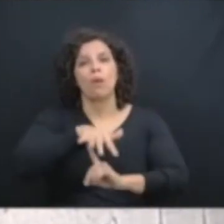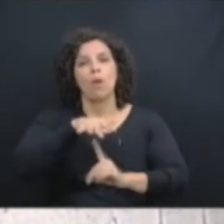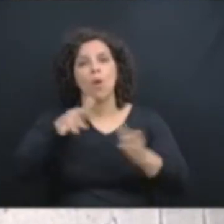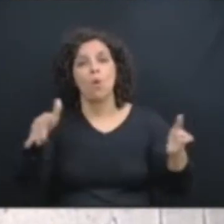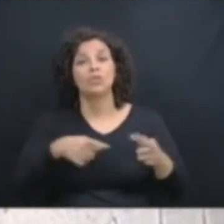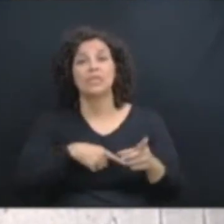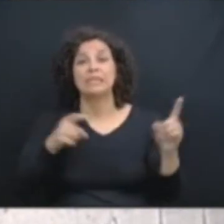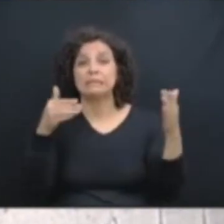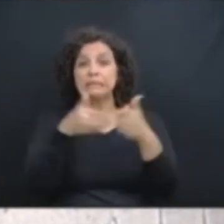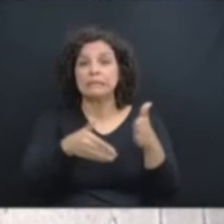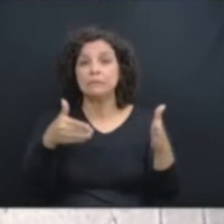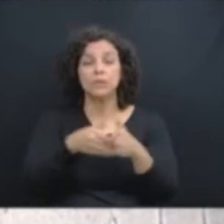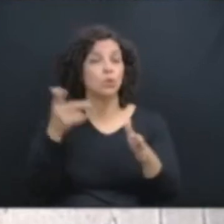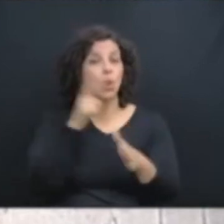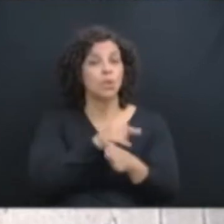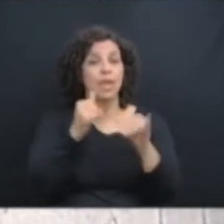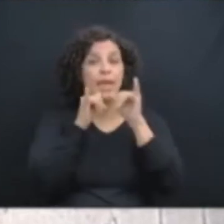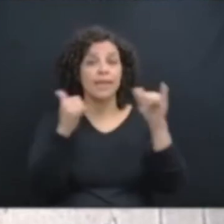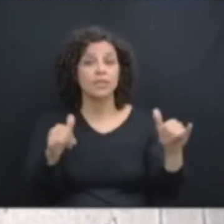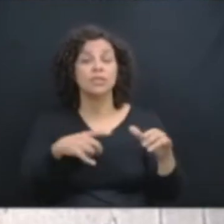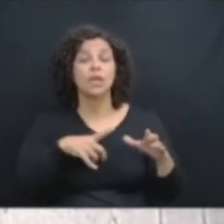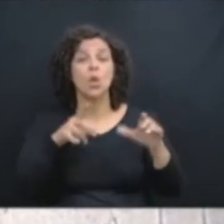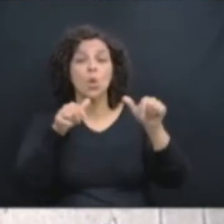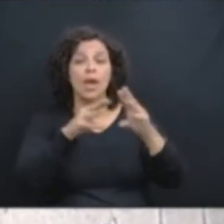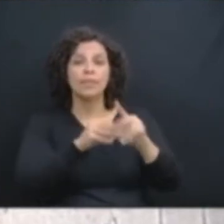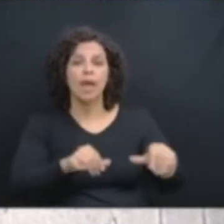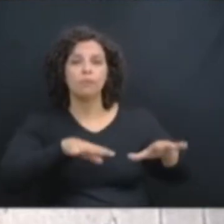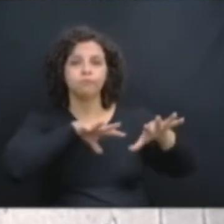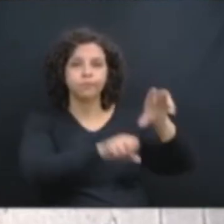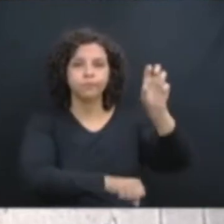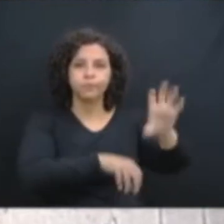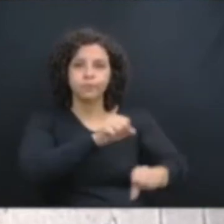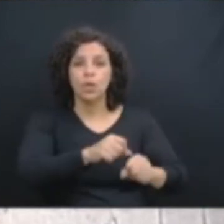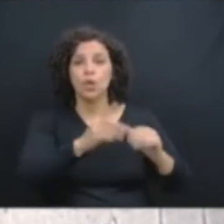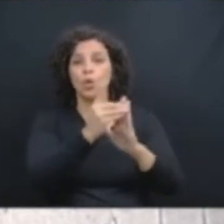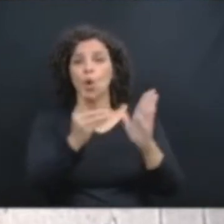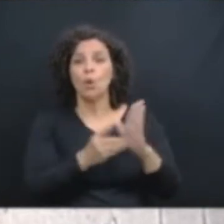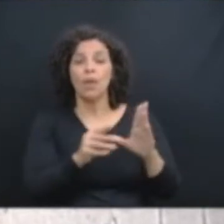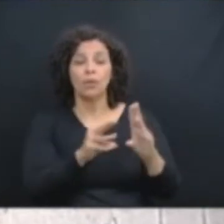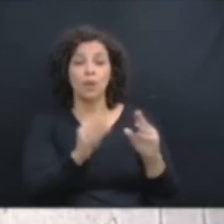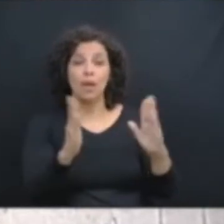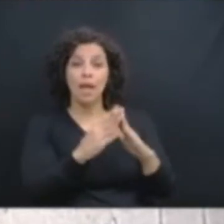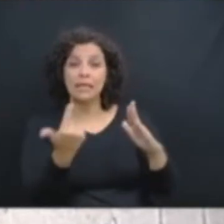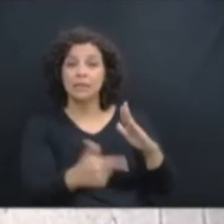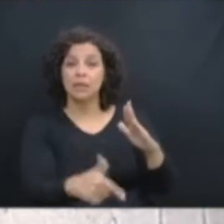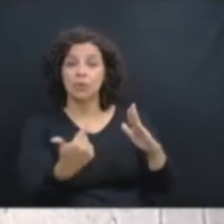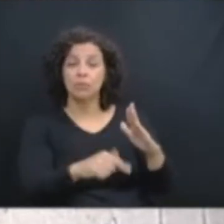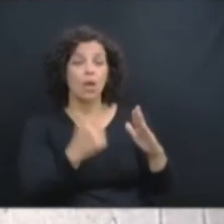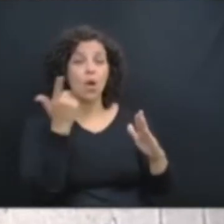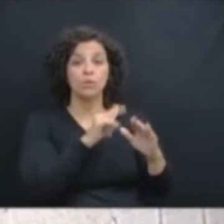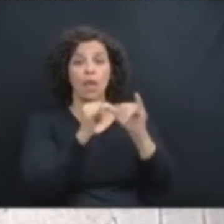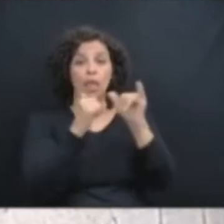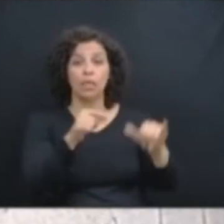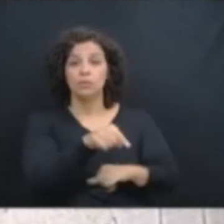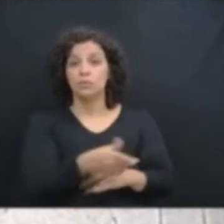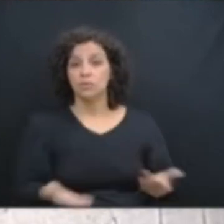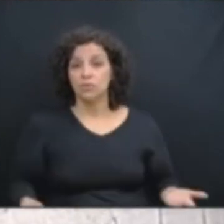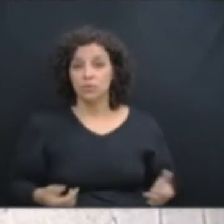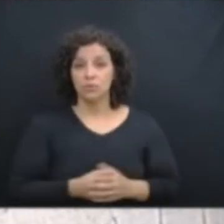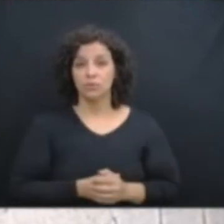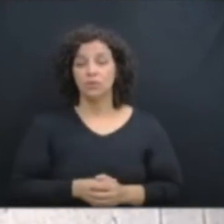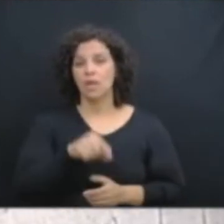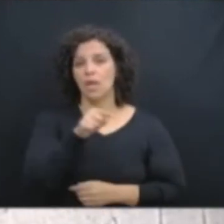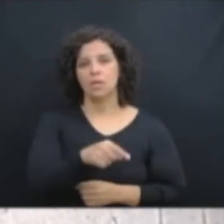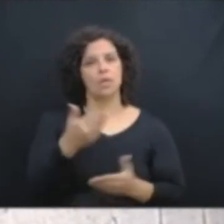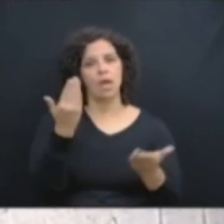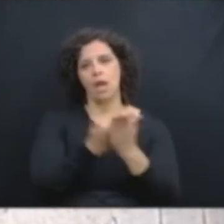tem dificuldade de ser feita, inclusive nas ocupações, nas pessoas que não têm documentação do seu imóvel, mas precisam de energia,